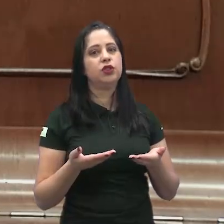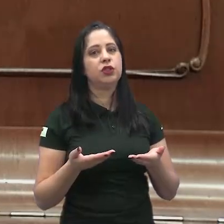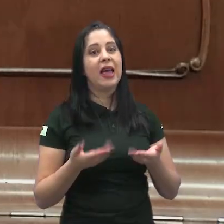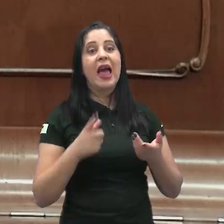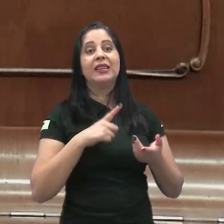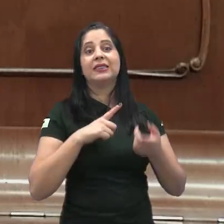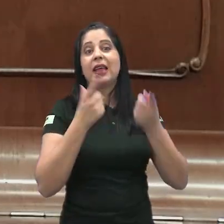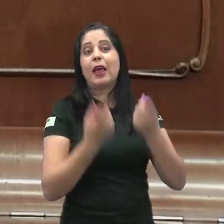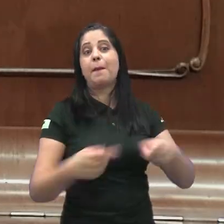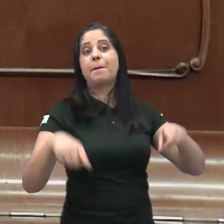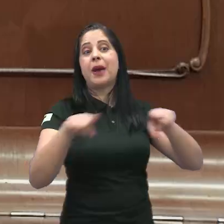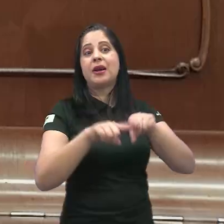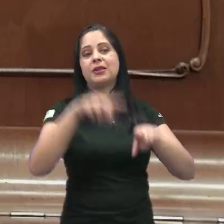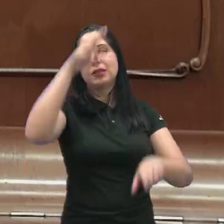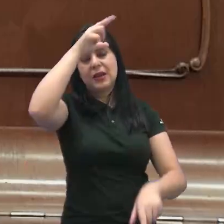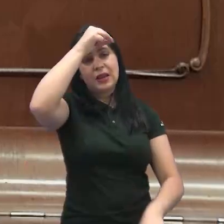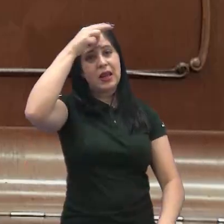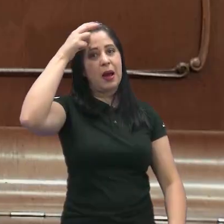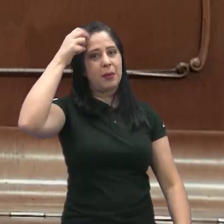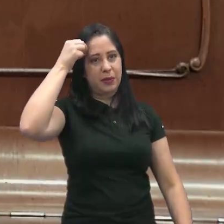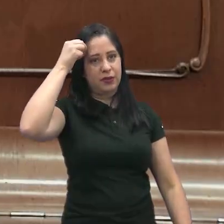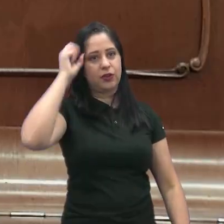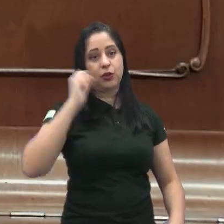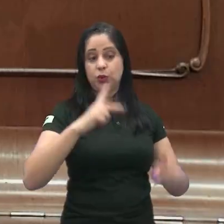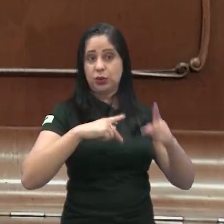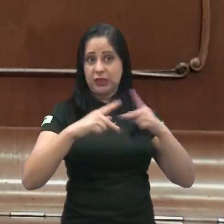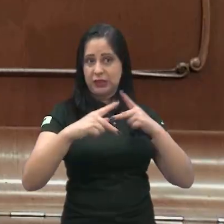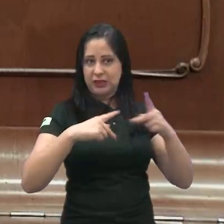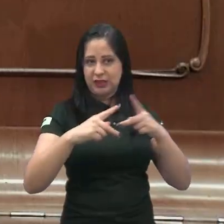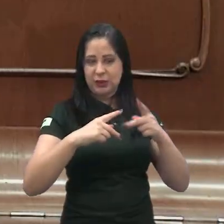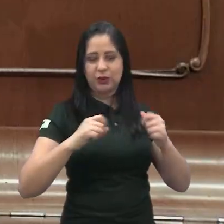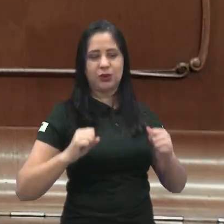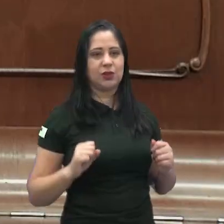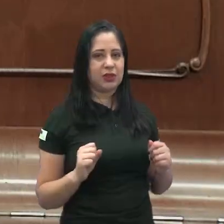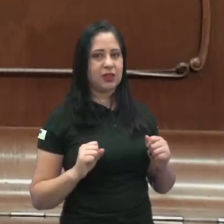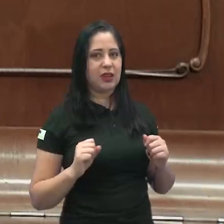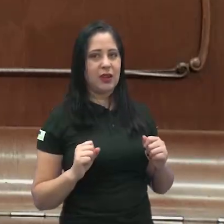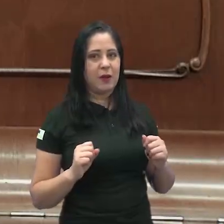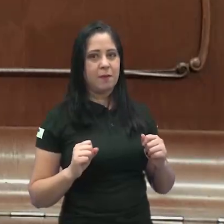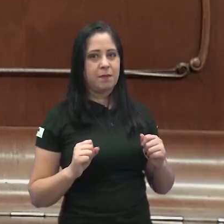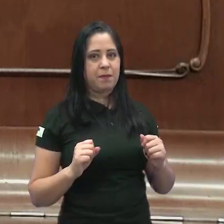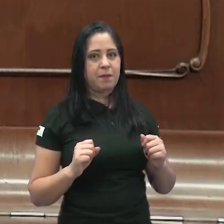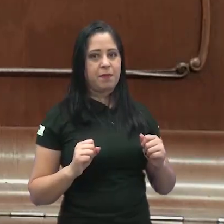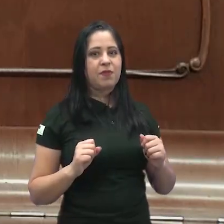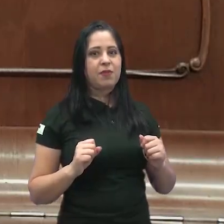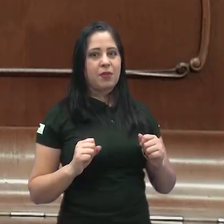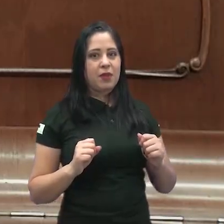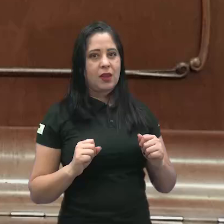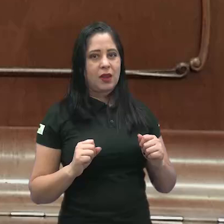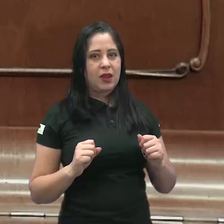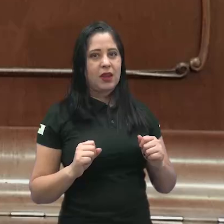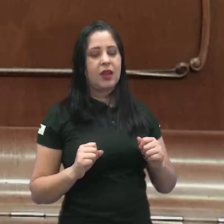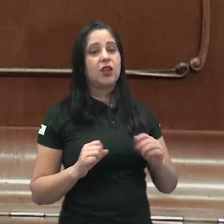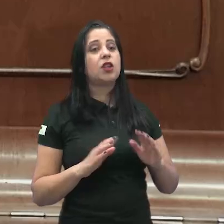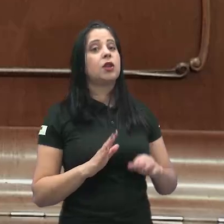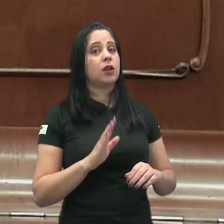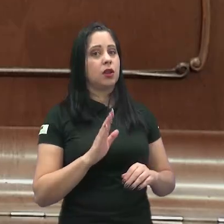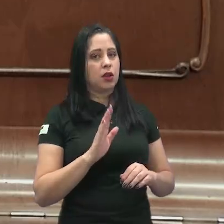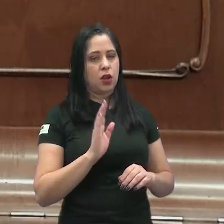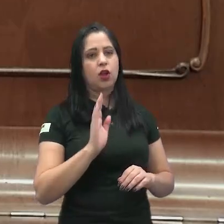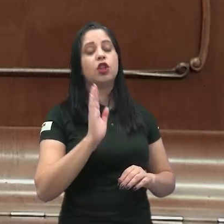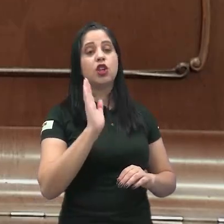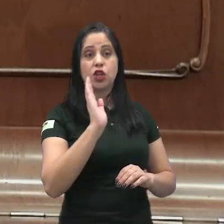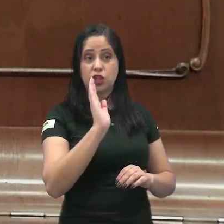uma parceria com a Prefeitura de São José dos Campos, né? Eles precisavam de vagas, nós já tínhamos